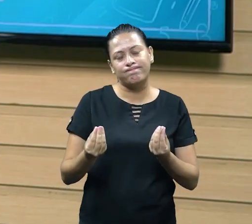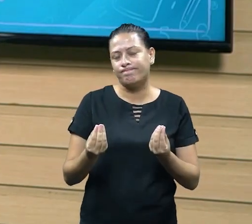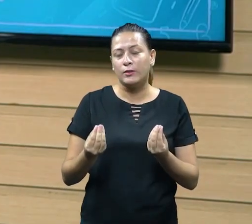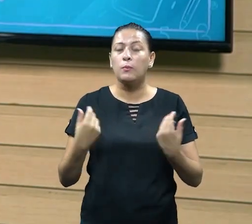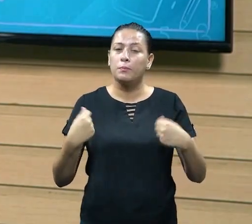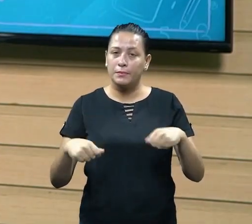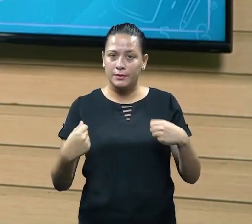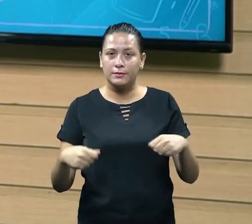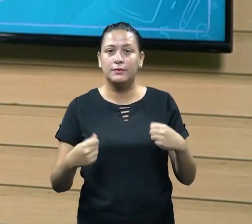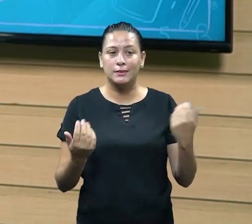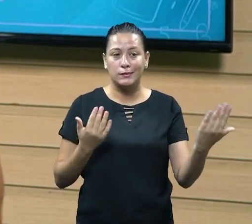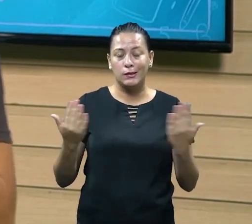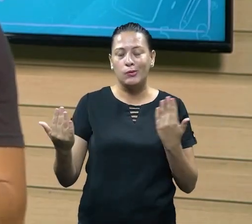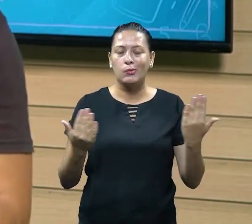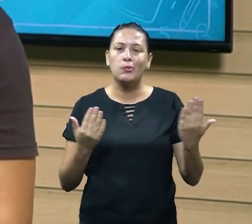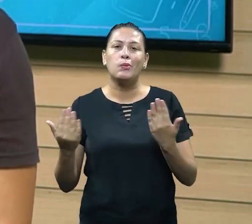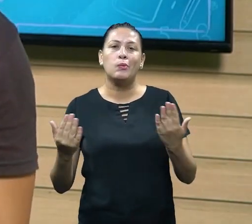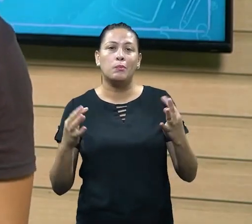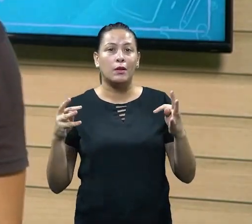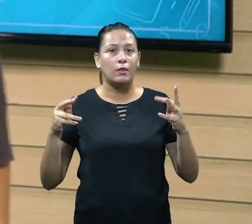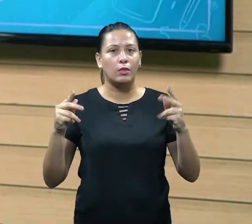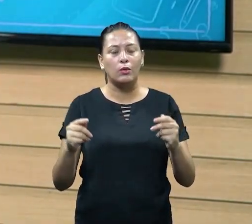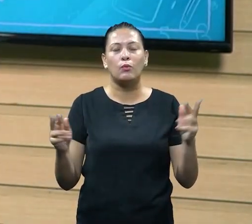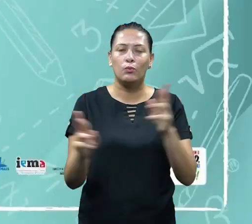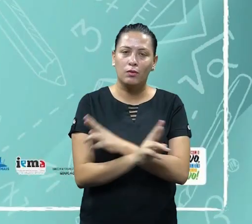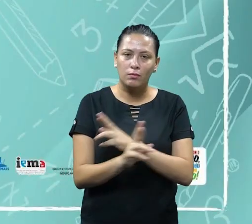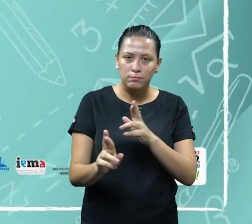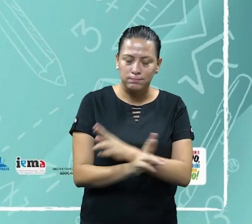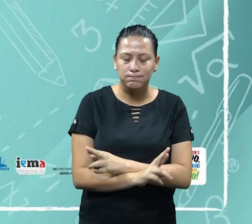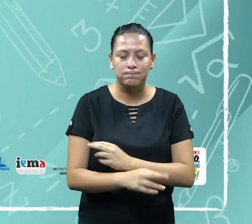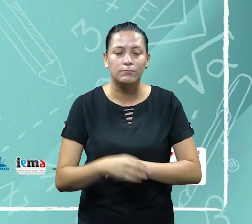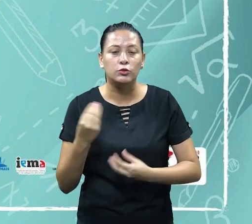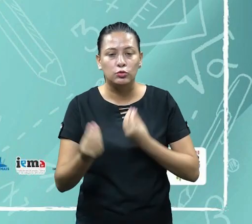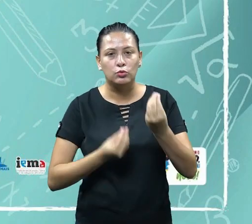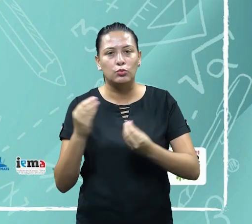faz a diferença todo esse processo de gestão. Então,